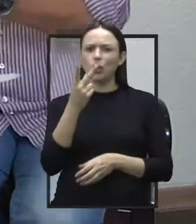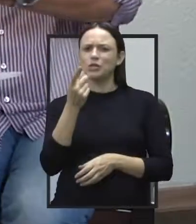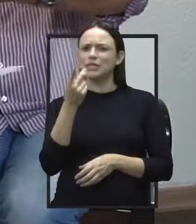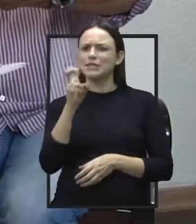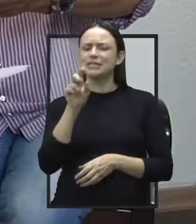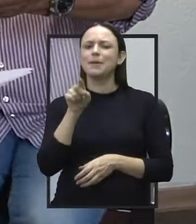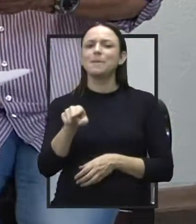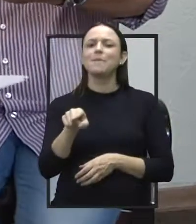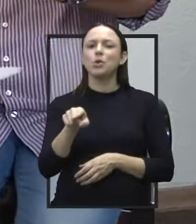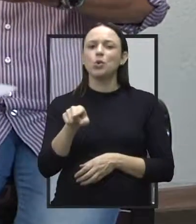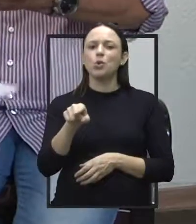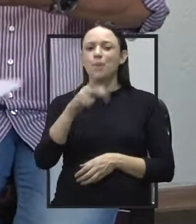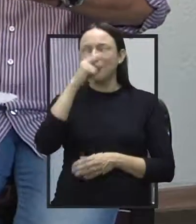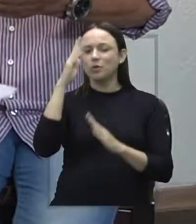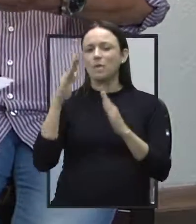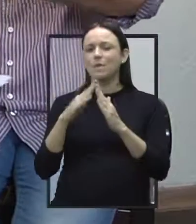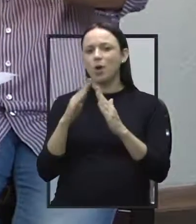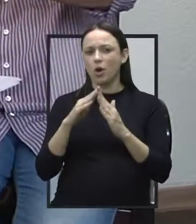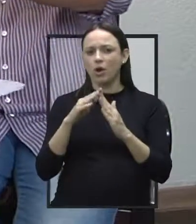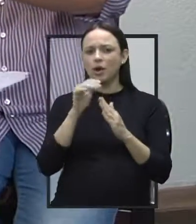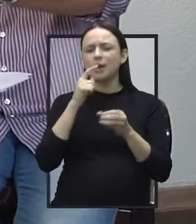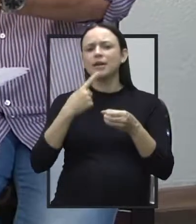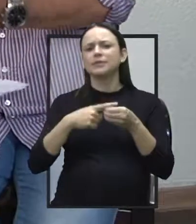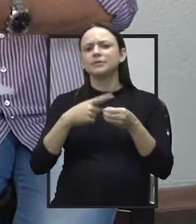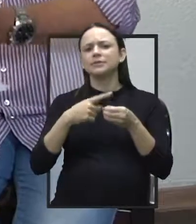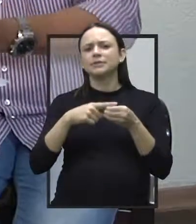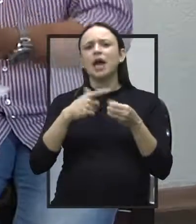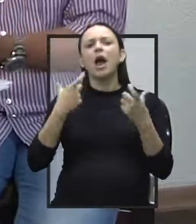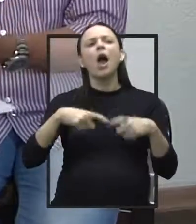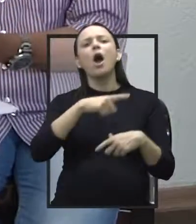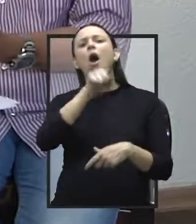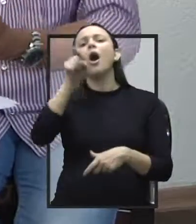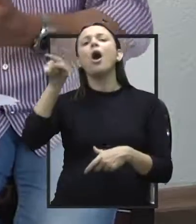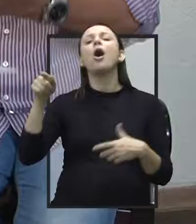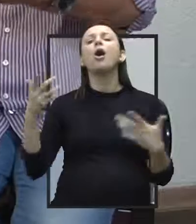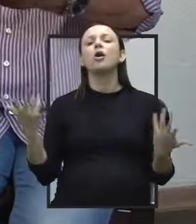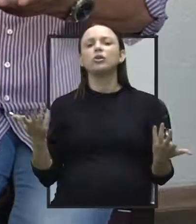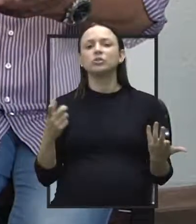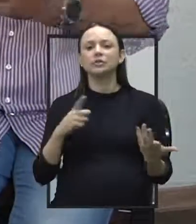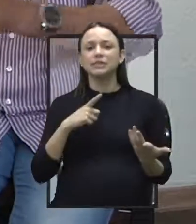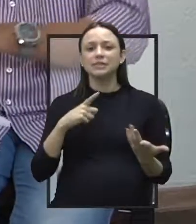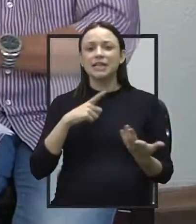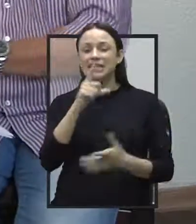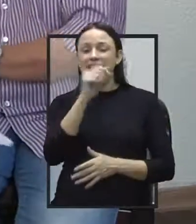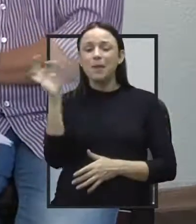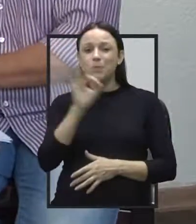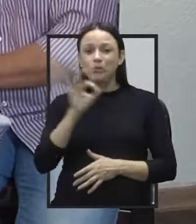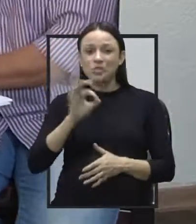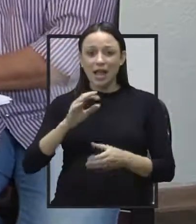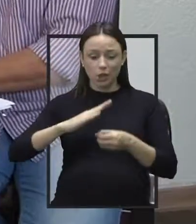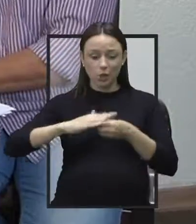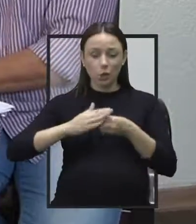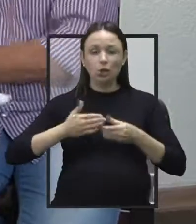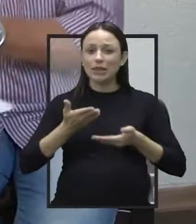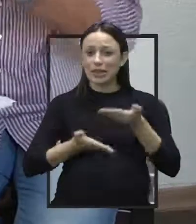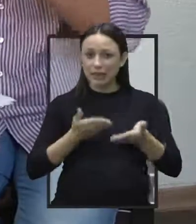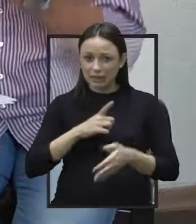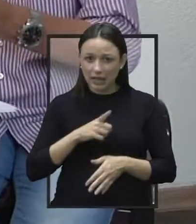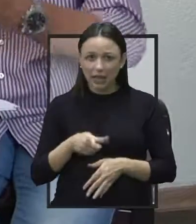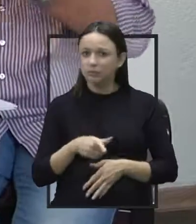habitantes, onde nós temos no Brasil cidades com essa população, com esgoto 100% tratado, como é no